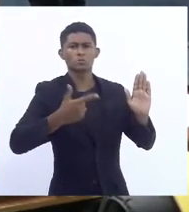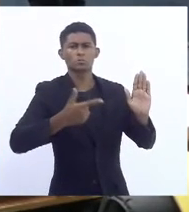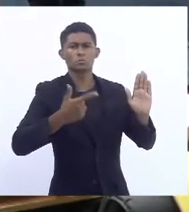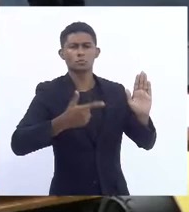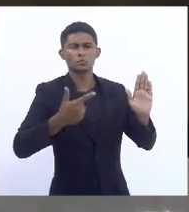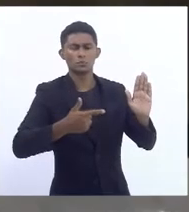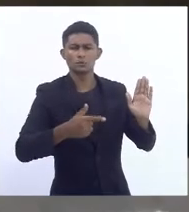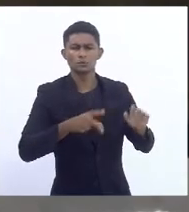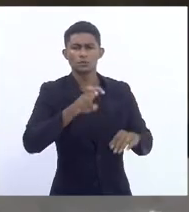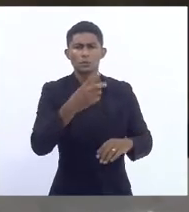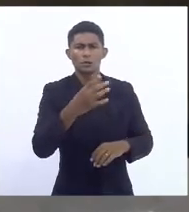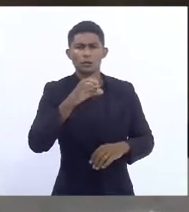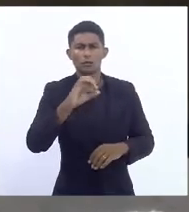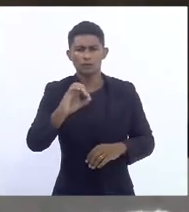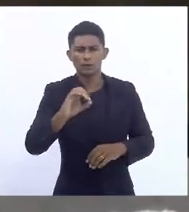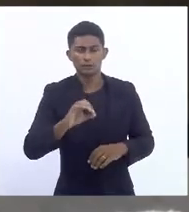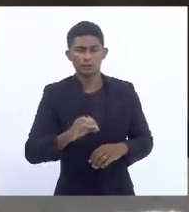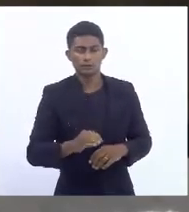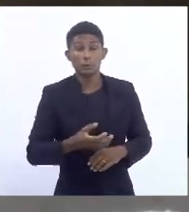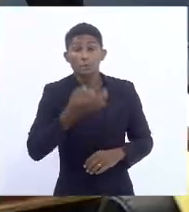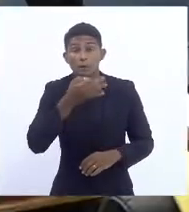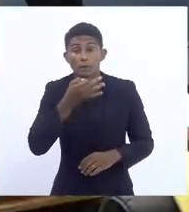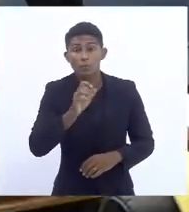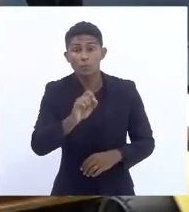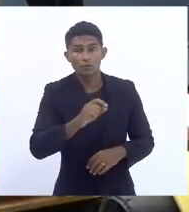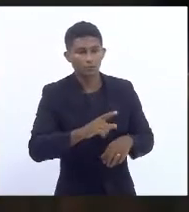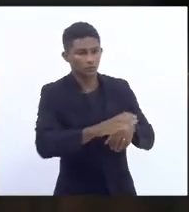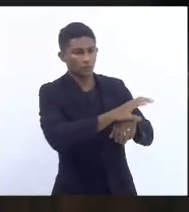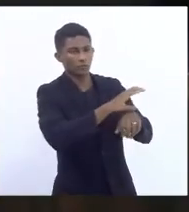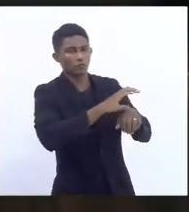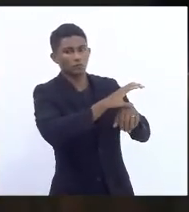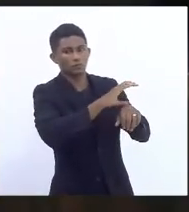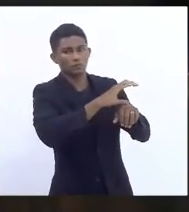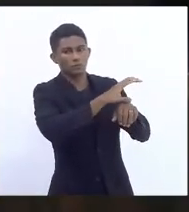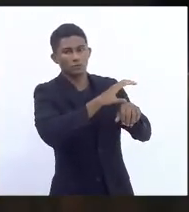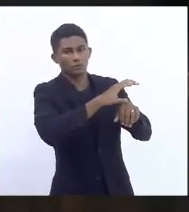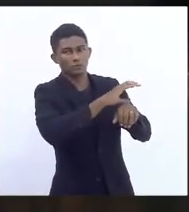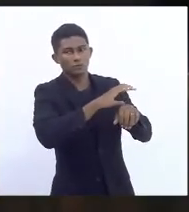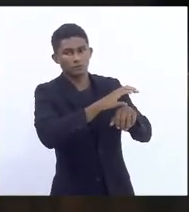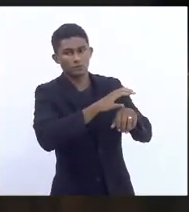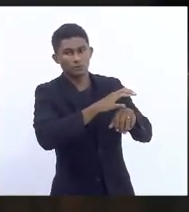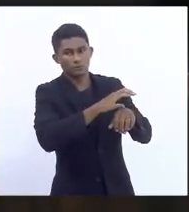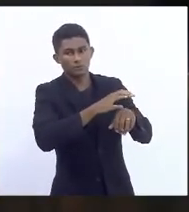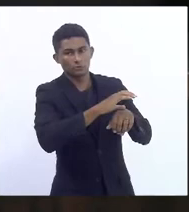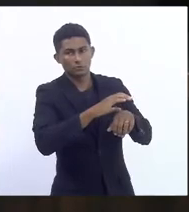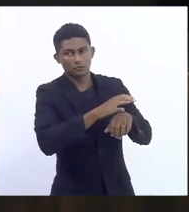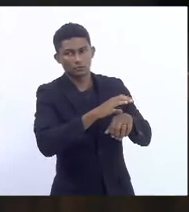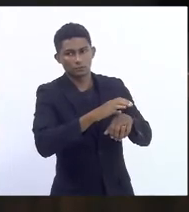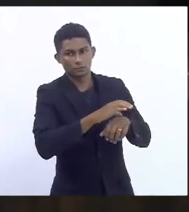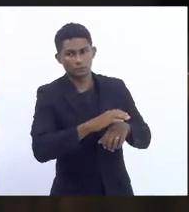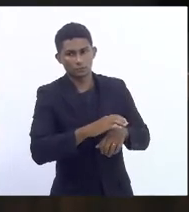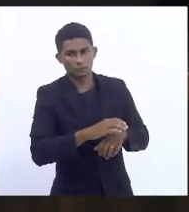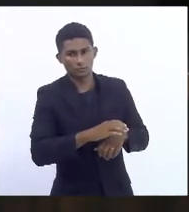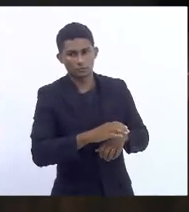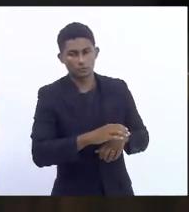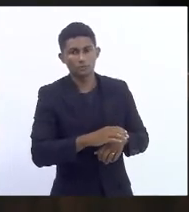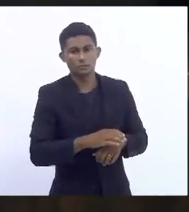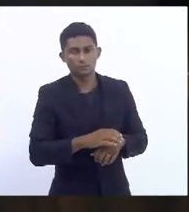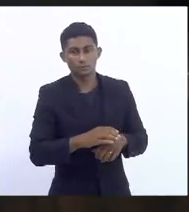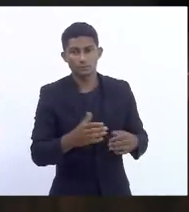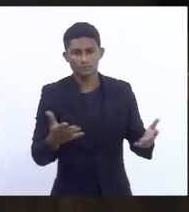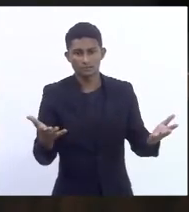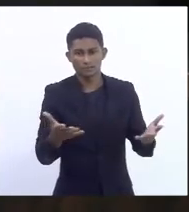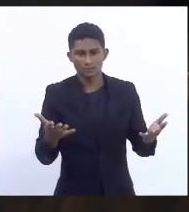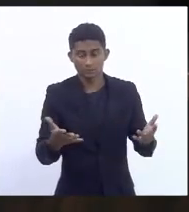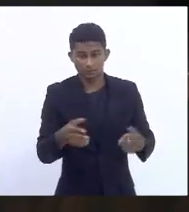5490. O parecer é pela constitucionalidade, presidente. Para emitir parecer pela Assuntos Municipais, presidente, deputado